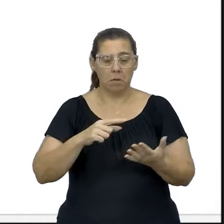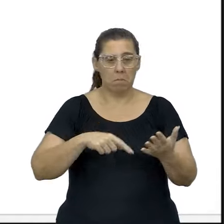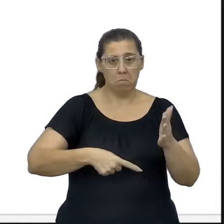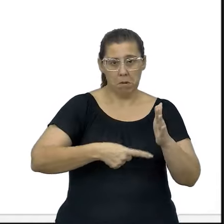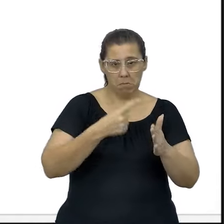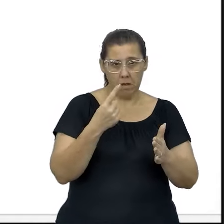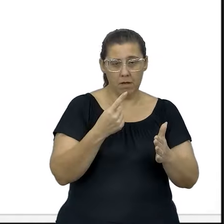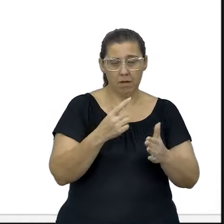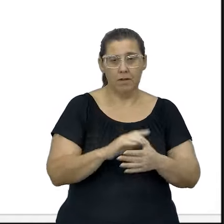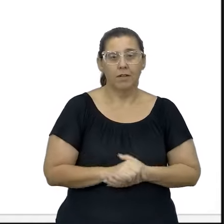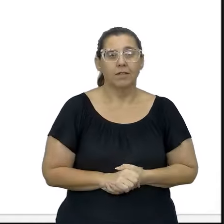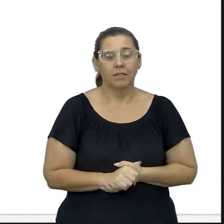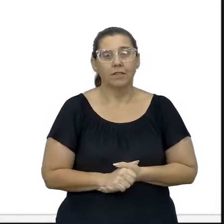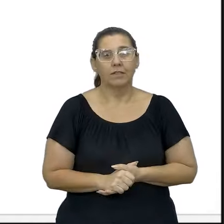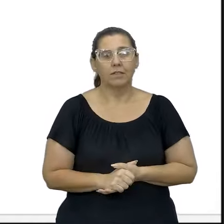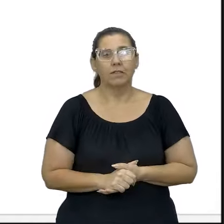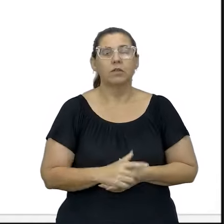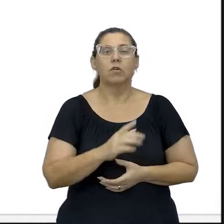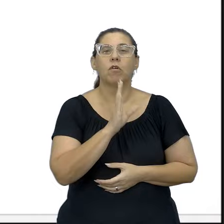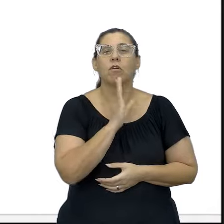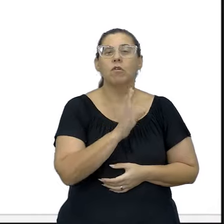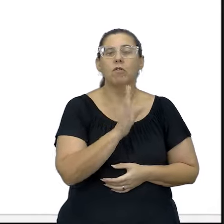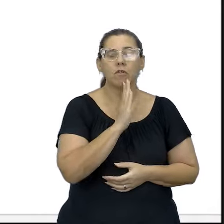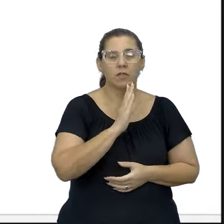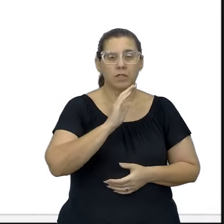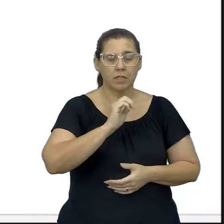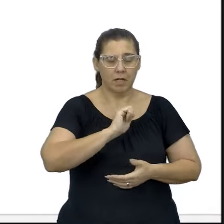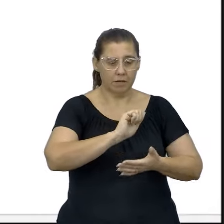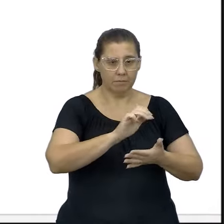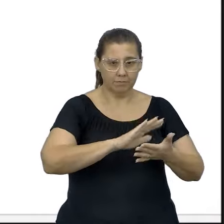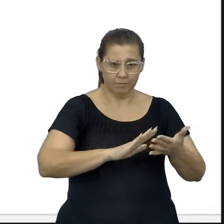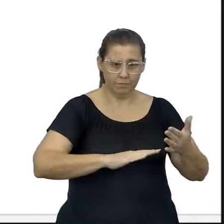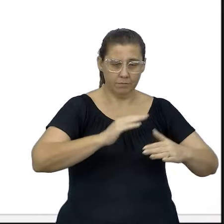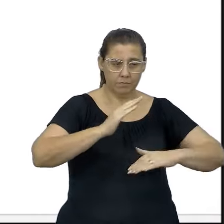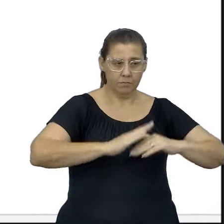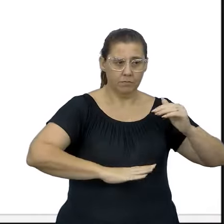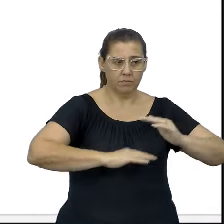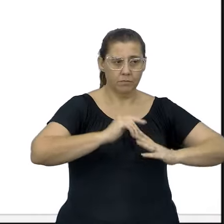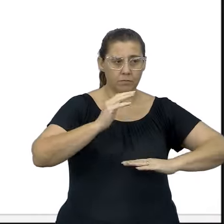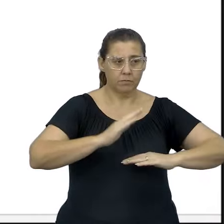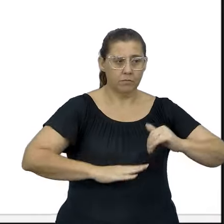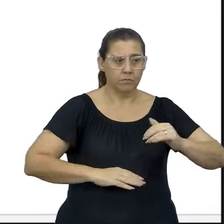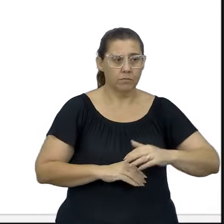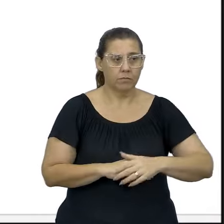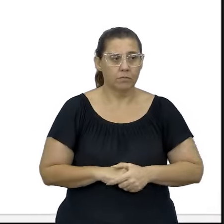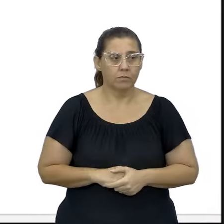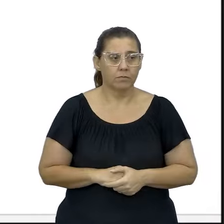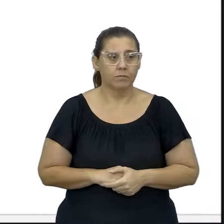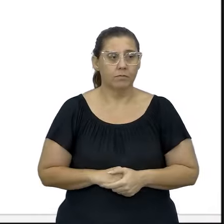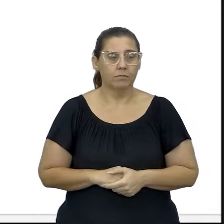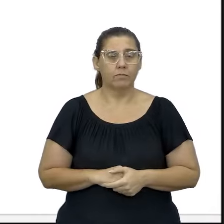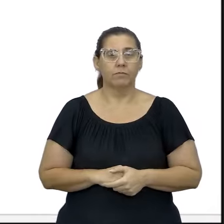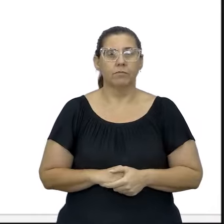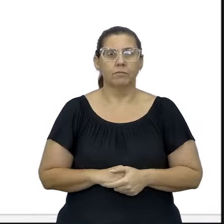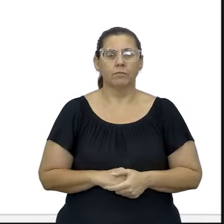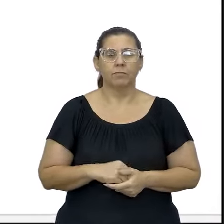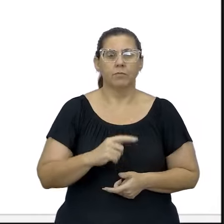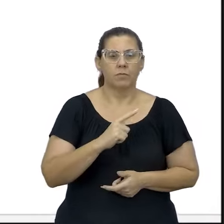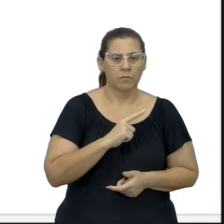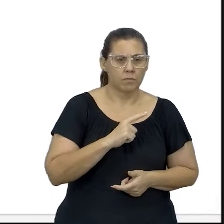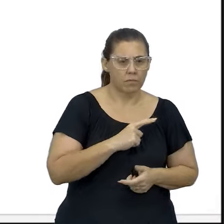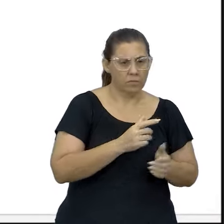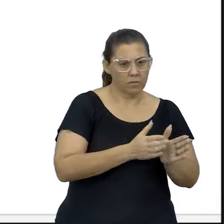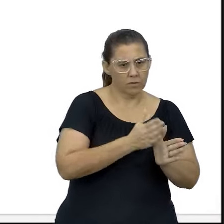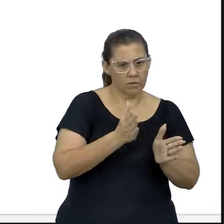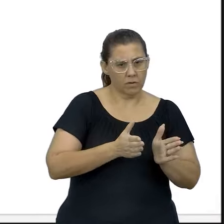primeiro momento, nós vamos conhecer as habilidades essenciais do currículo paulista, que serão exploradas na sequência